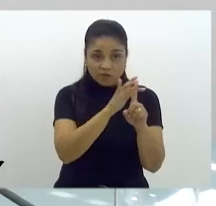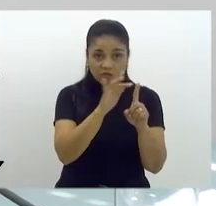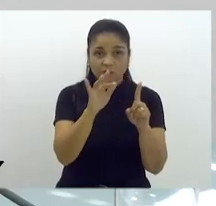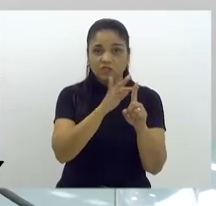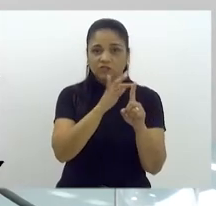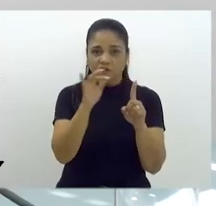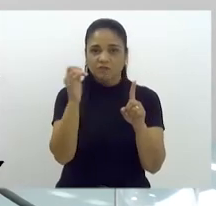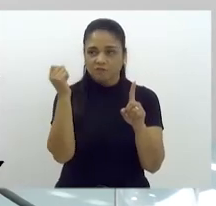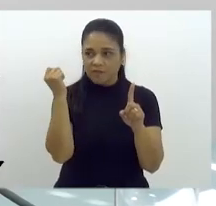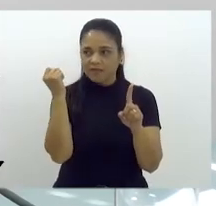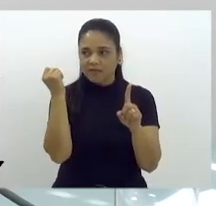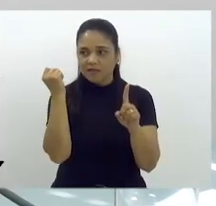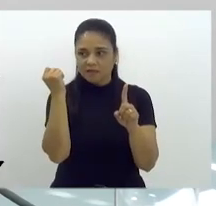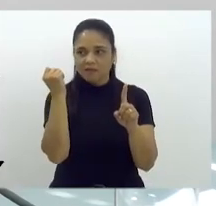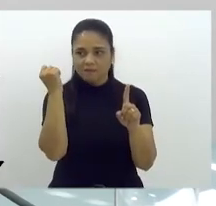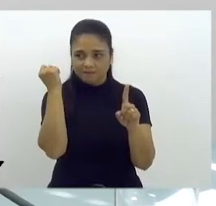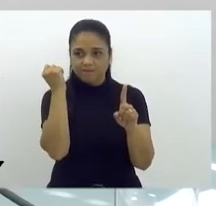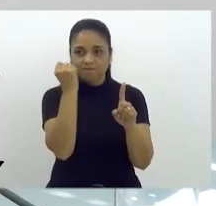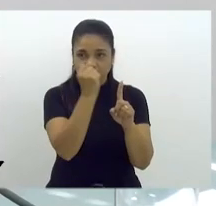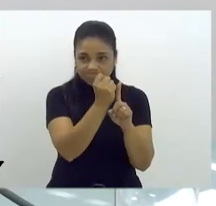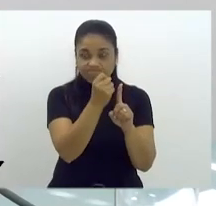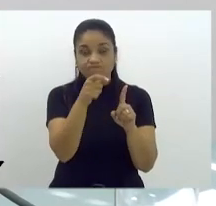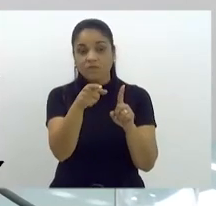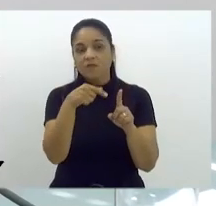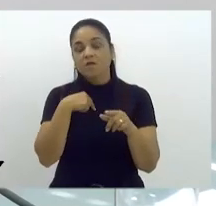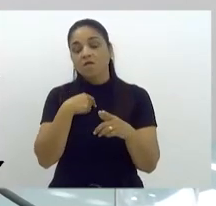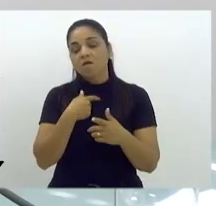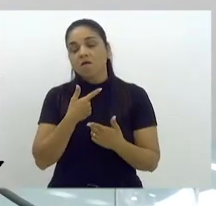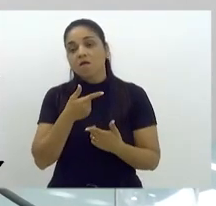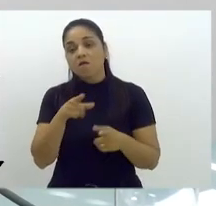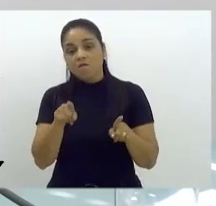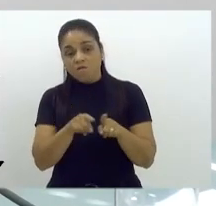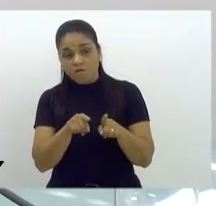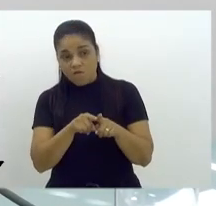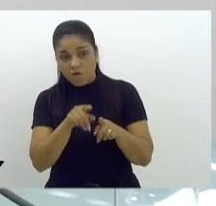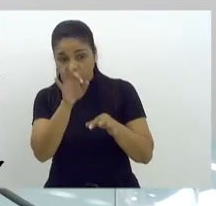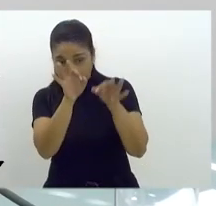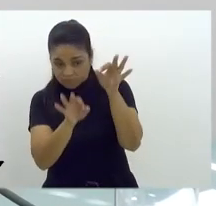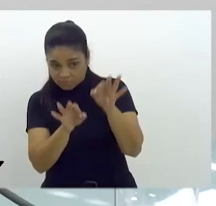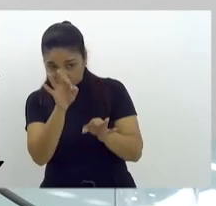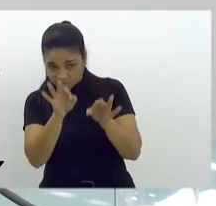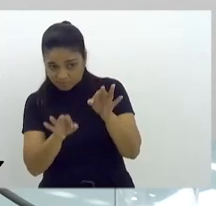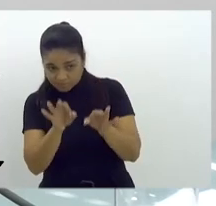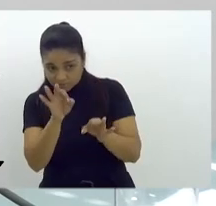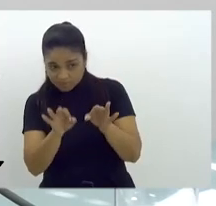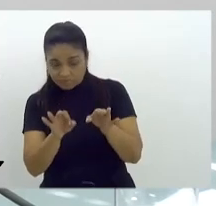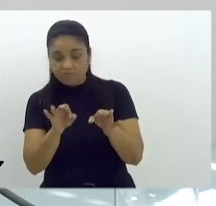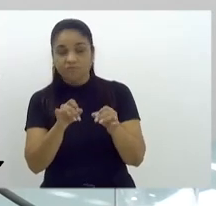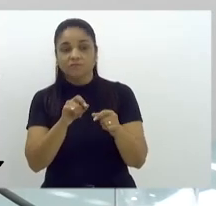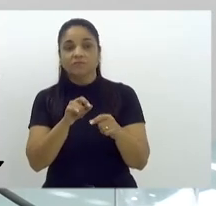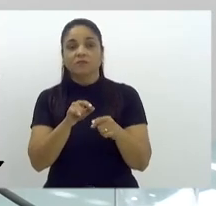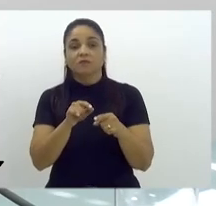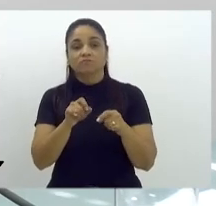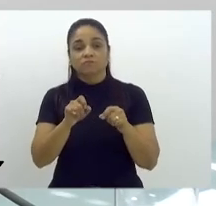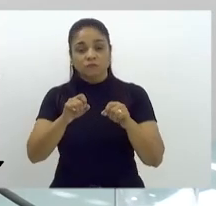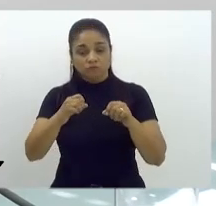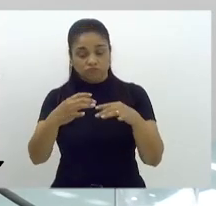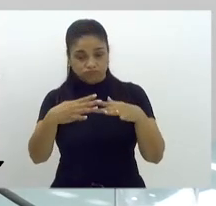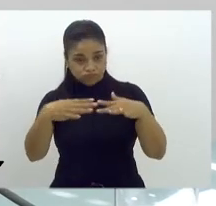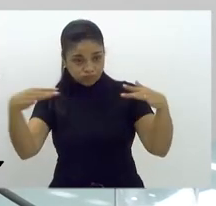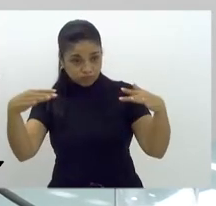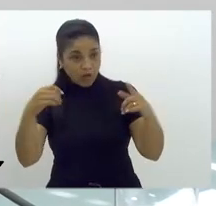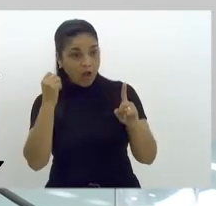foram declaradas no cenário do Tribunal do Júri como que aquela morte se